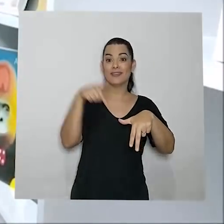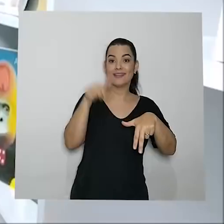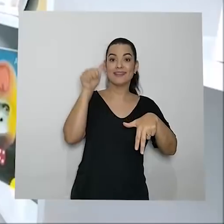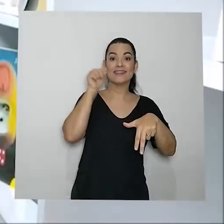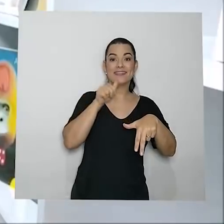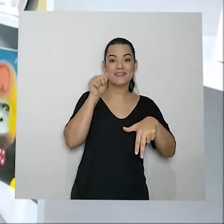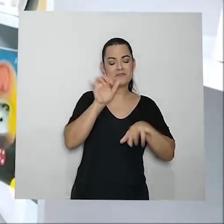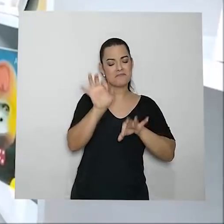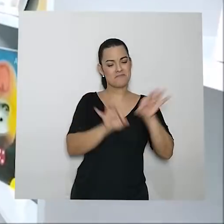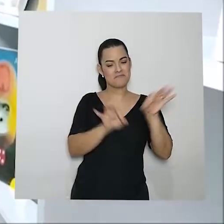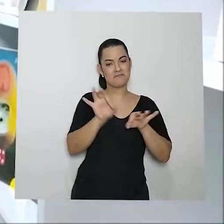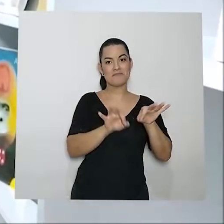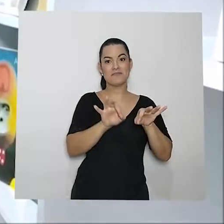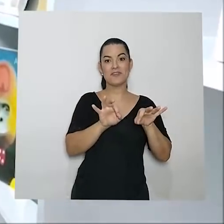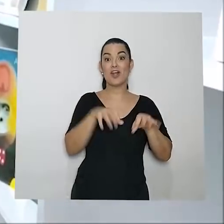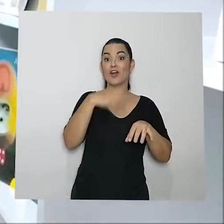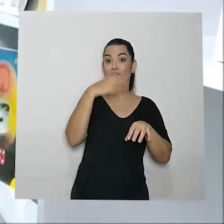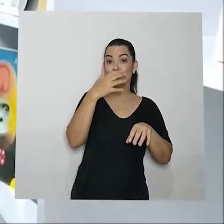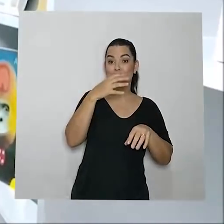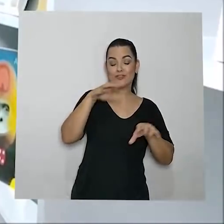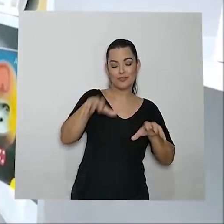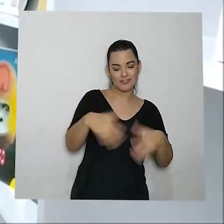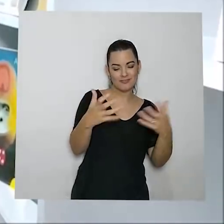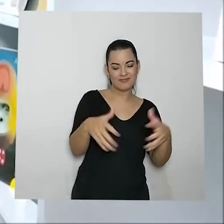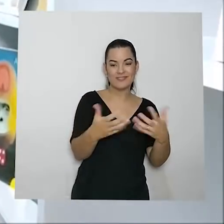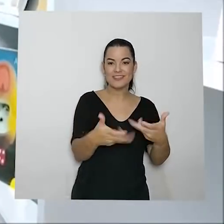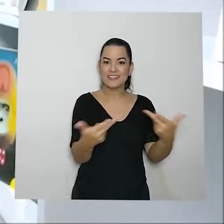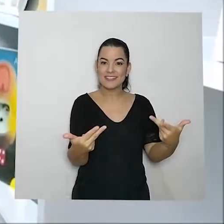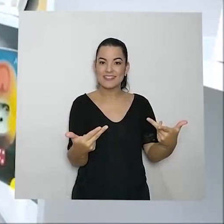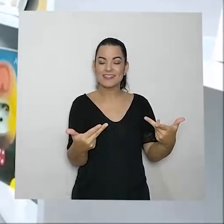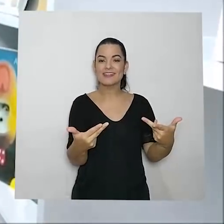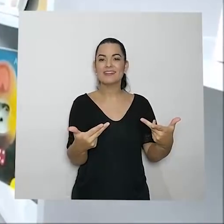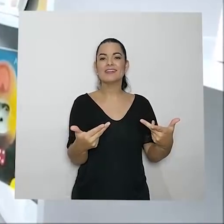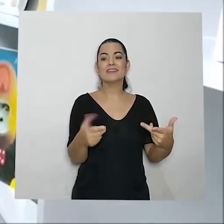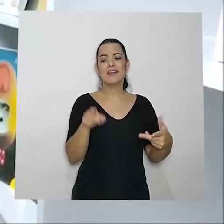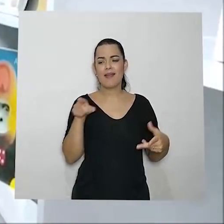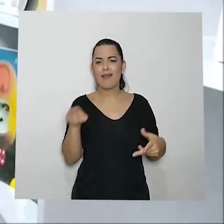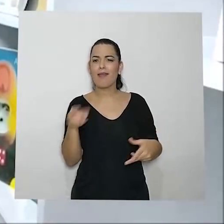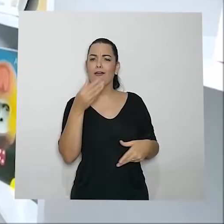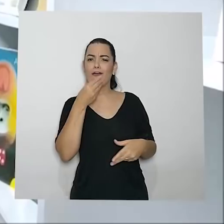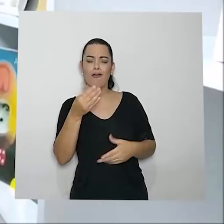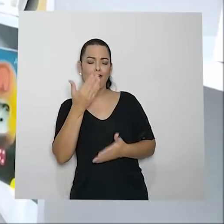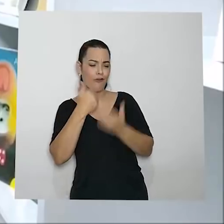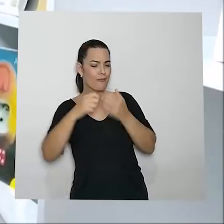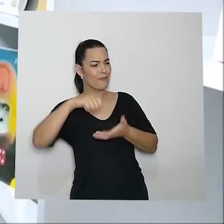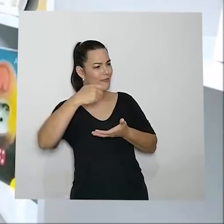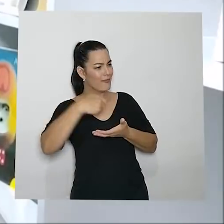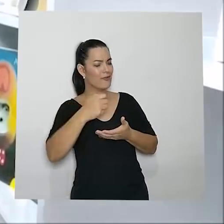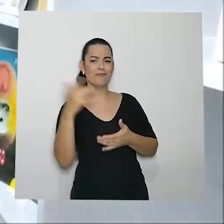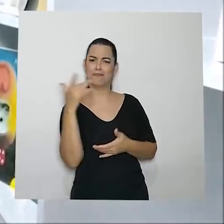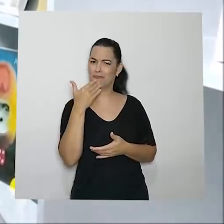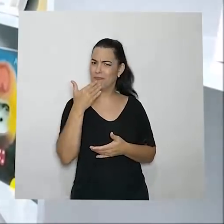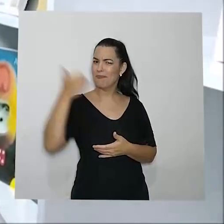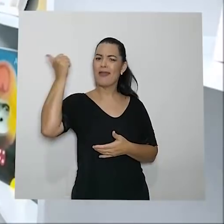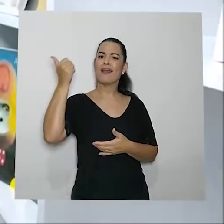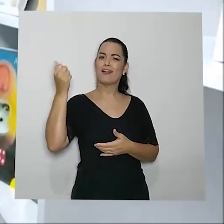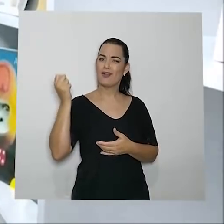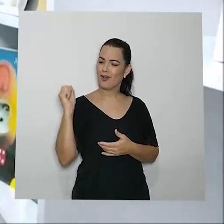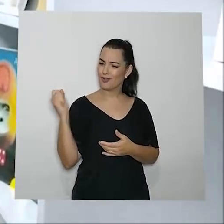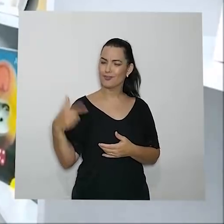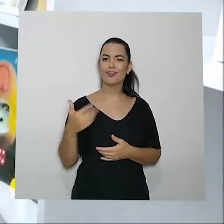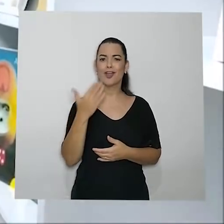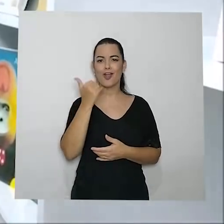adorou a salada. Era muito melhor que nhoque de lenha e bolinho de minhoca. Contaram